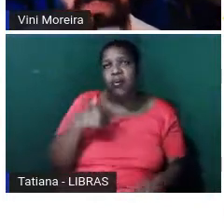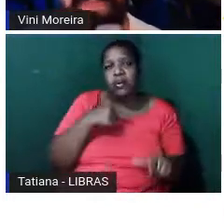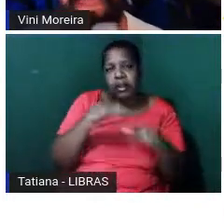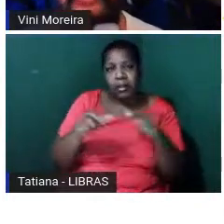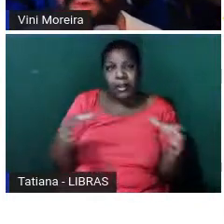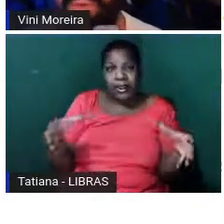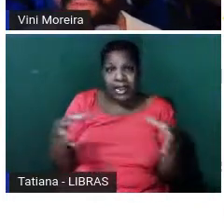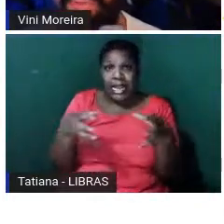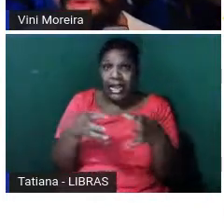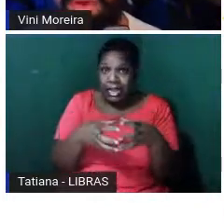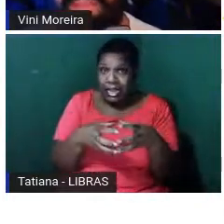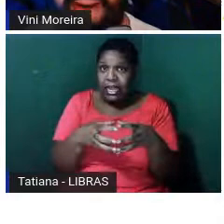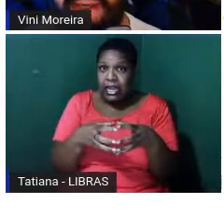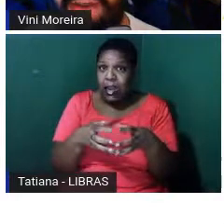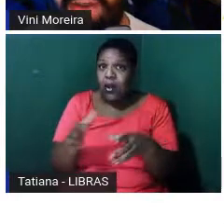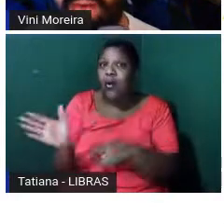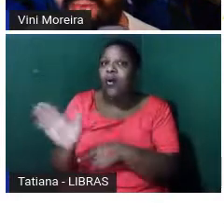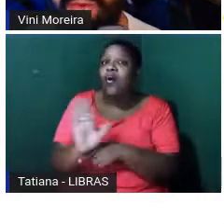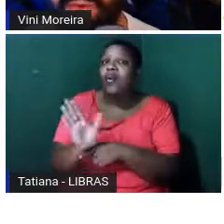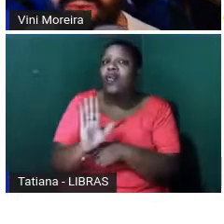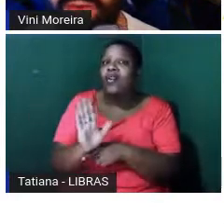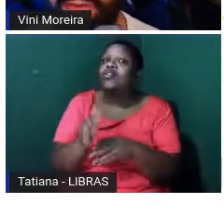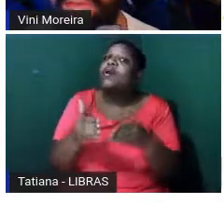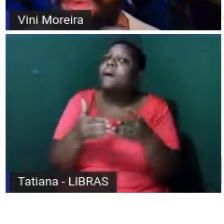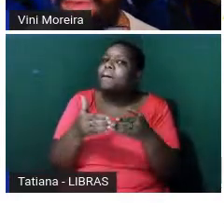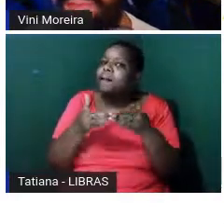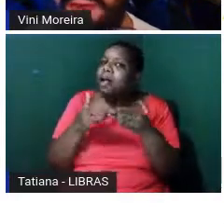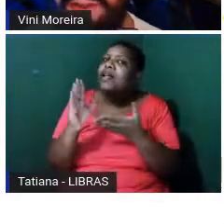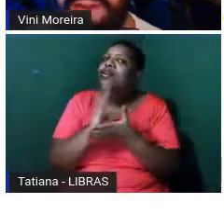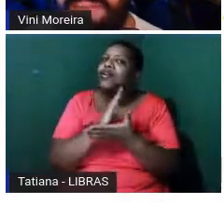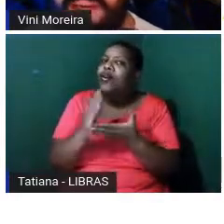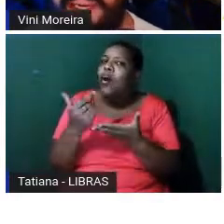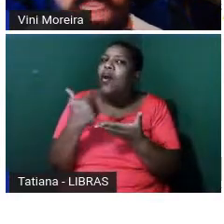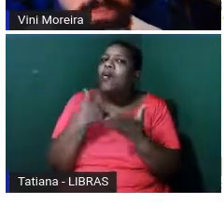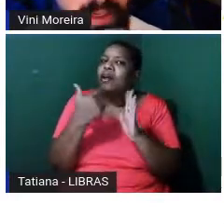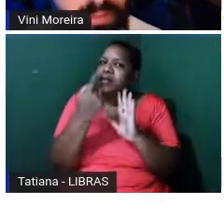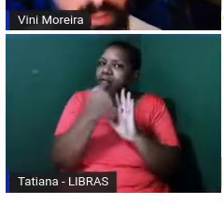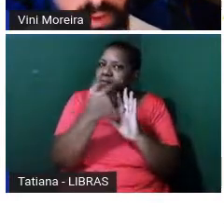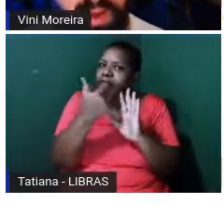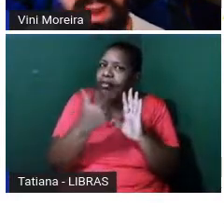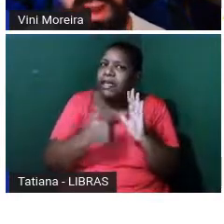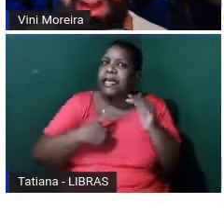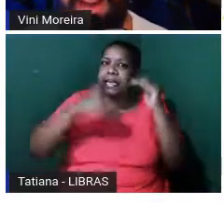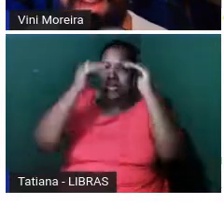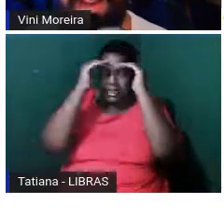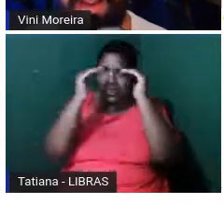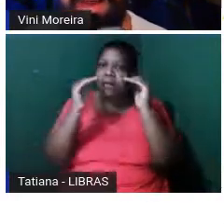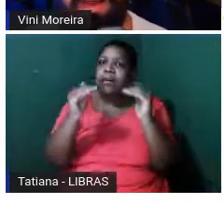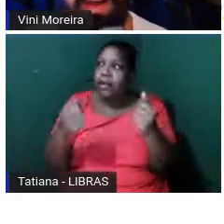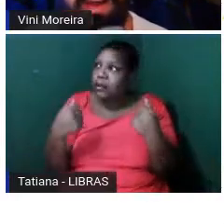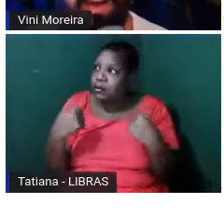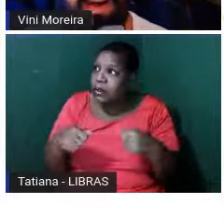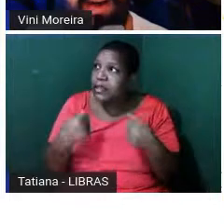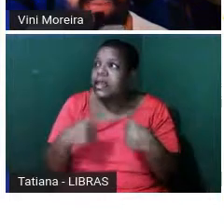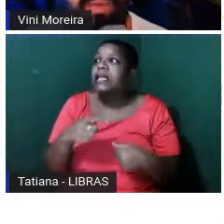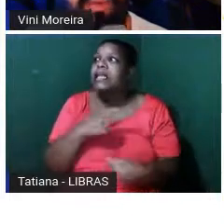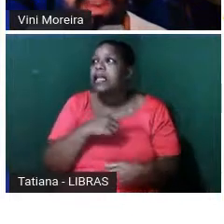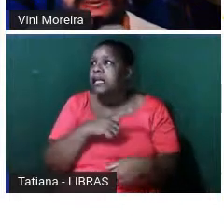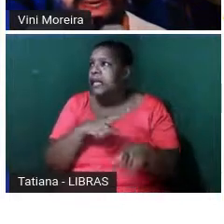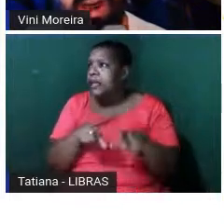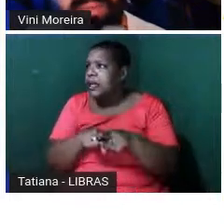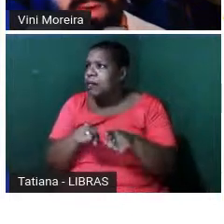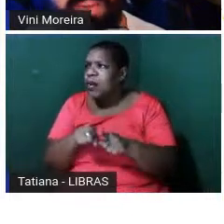equipe o vídeo ele pede algumas coisas e o vídeo pede também respeito você tem que